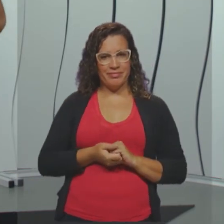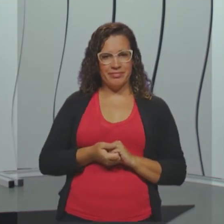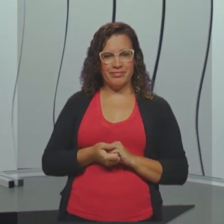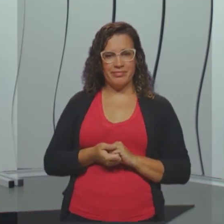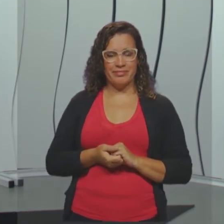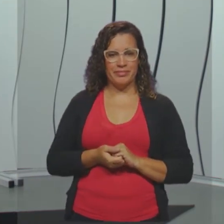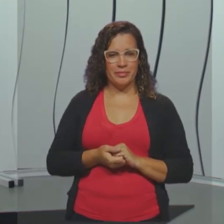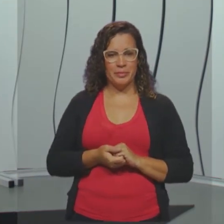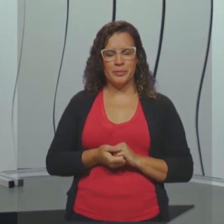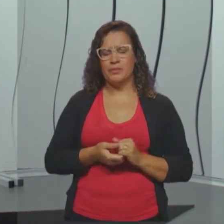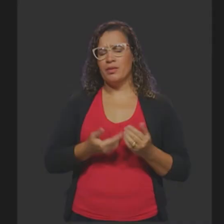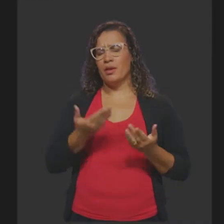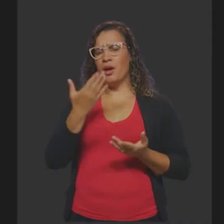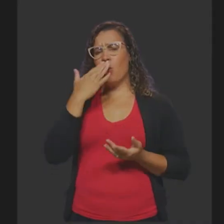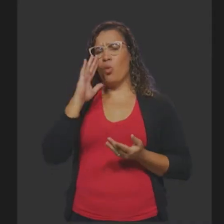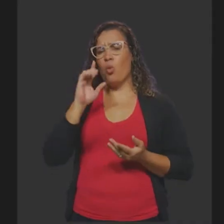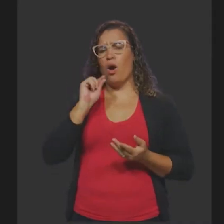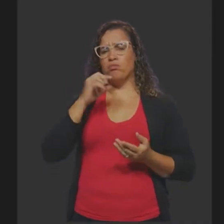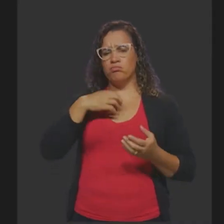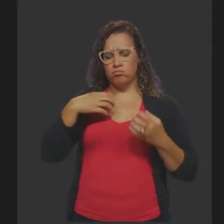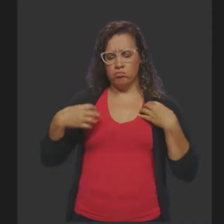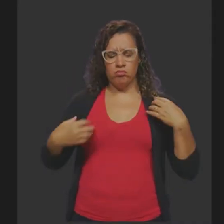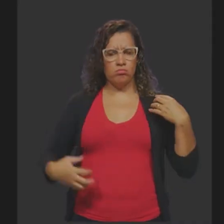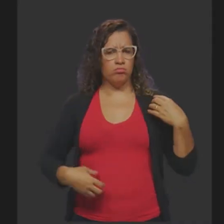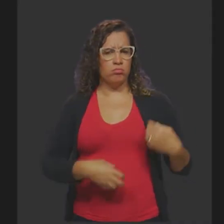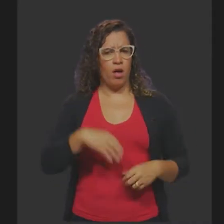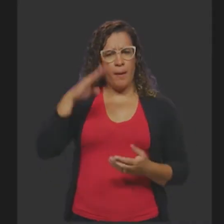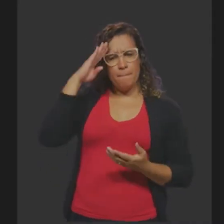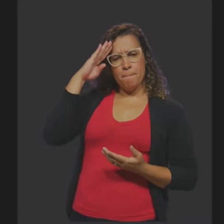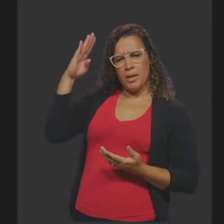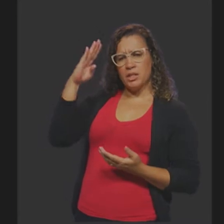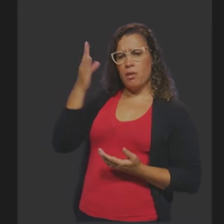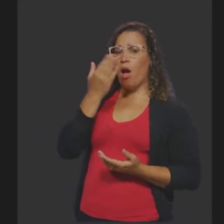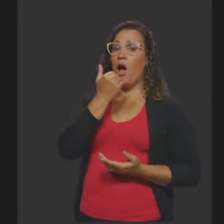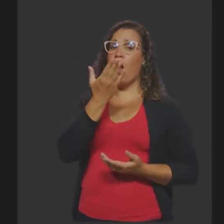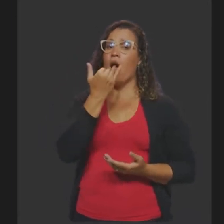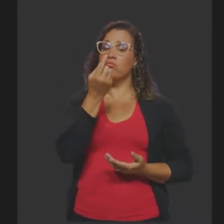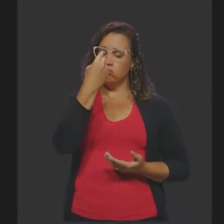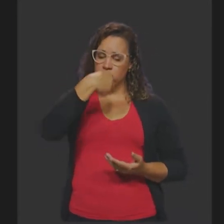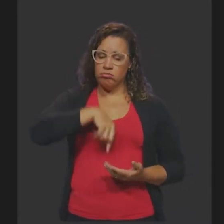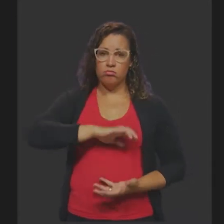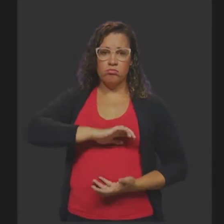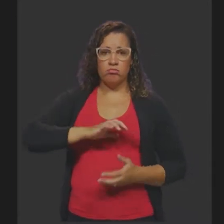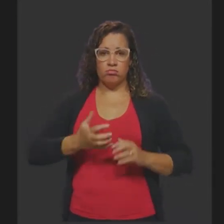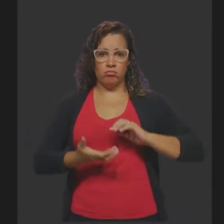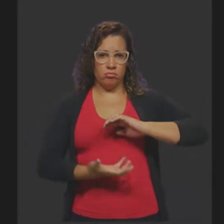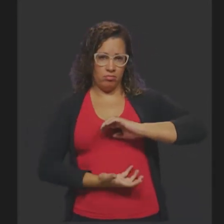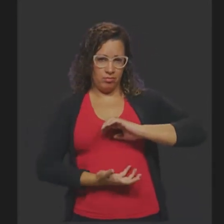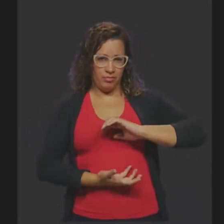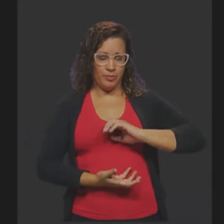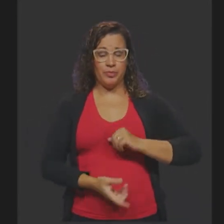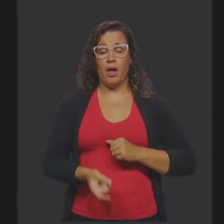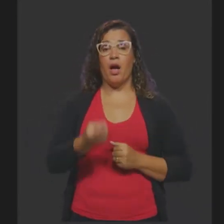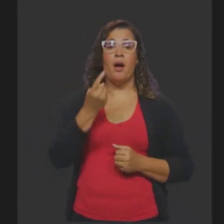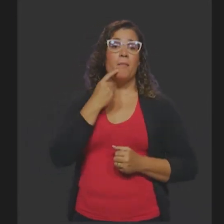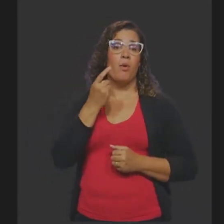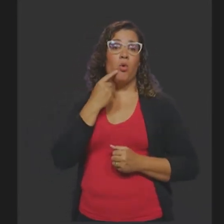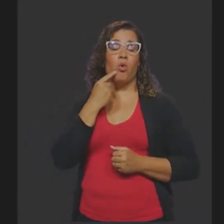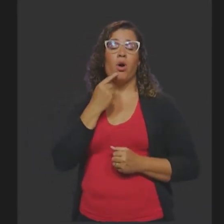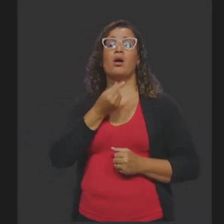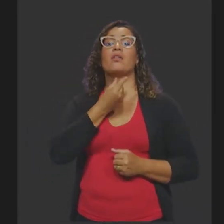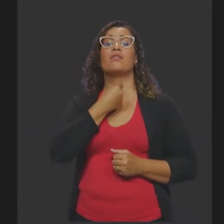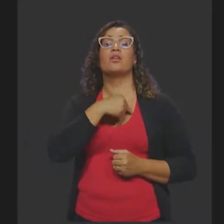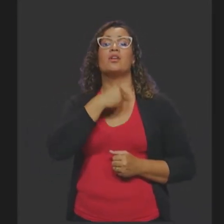Quais são os órgãos principais que fazem parte do sistema digestório? Boca,